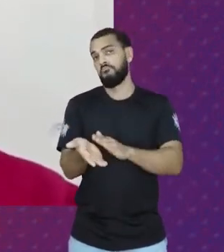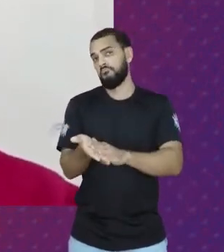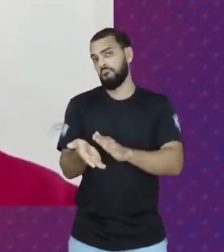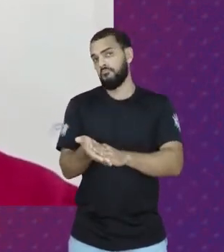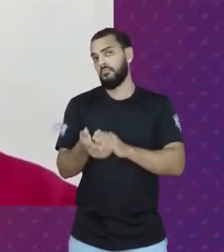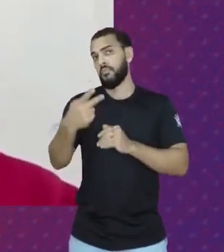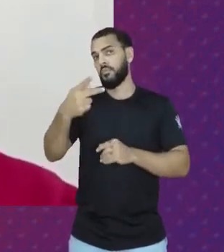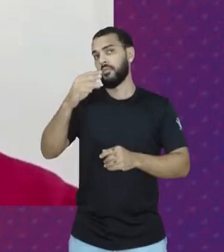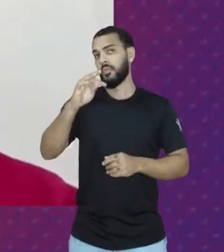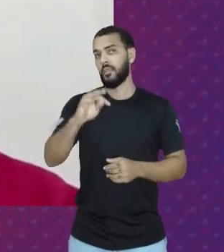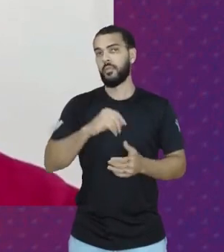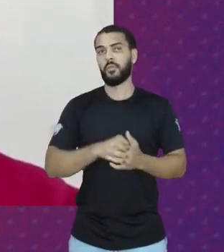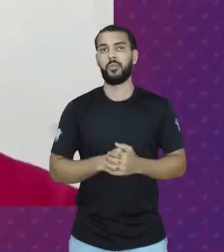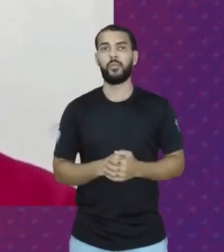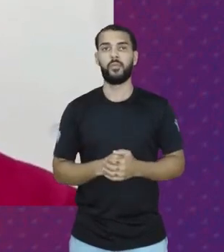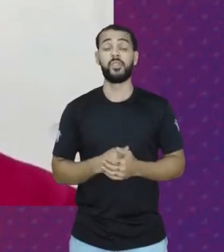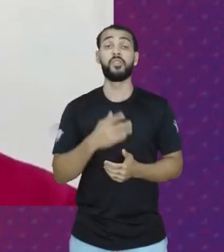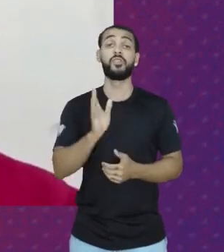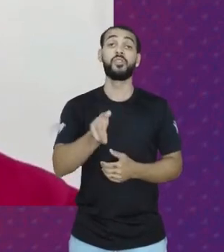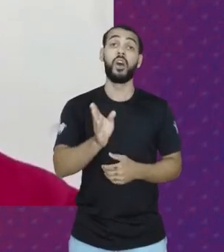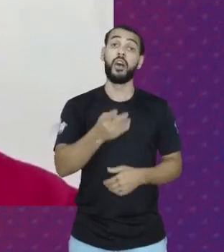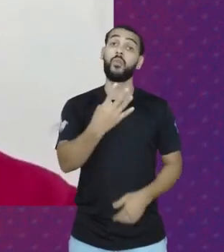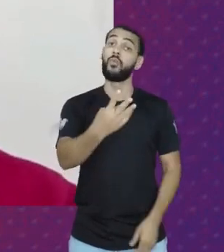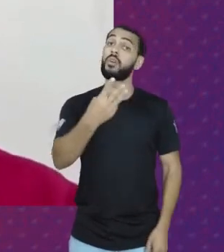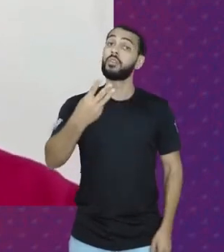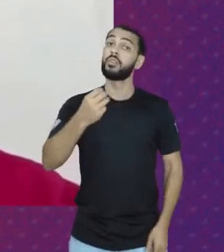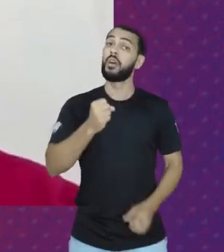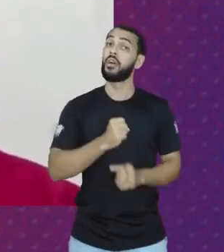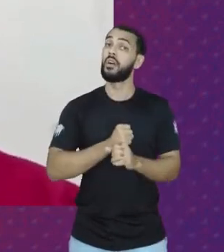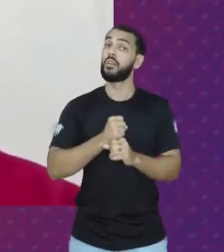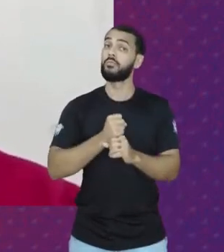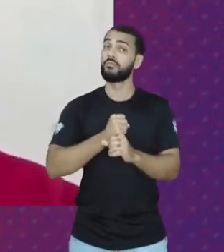PT nesses seus 43 anos de vida,